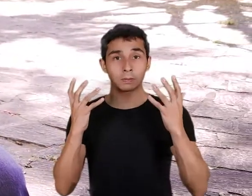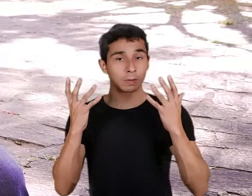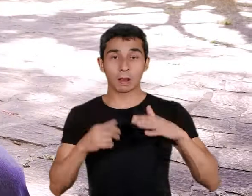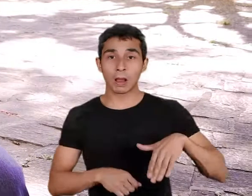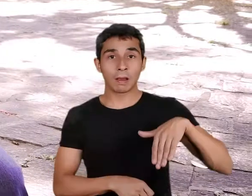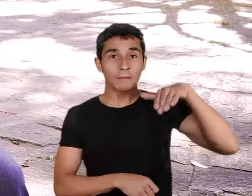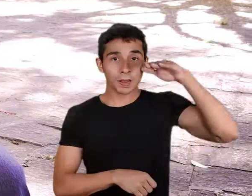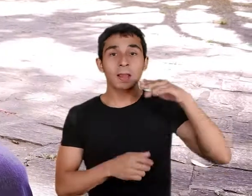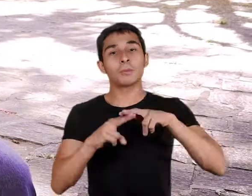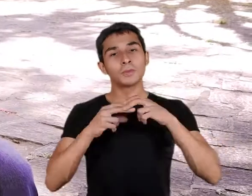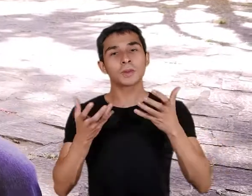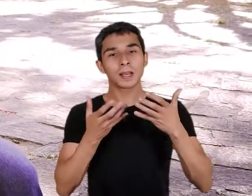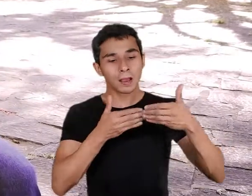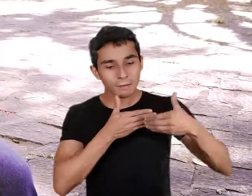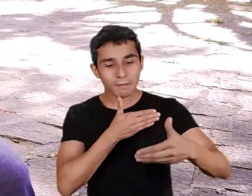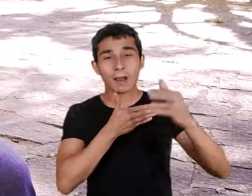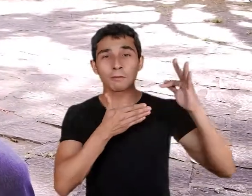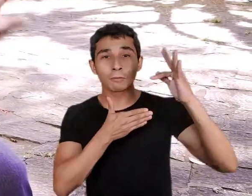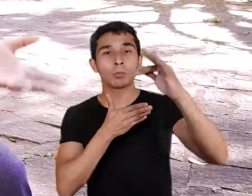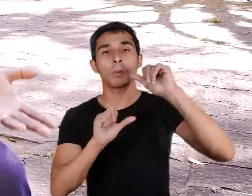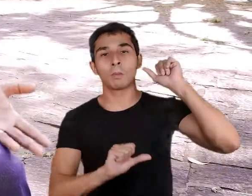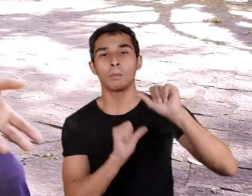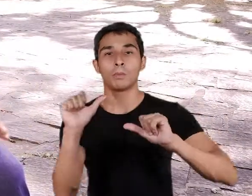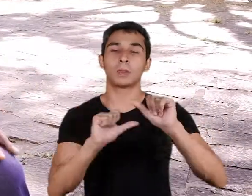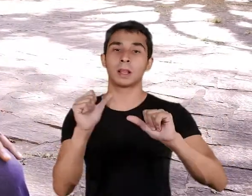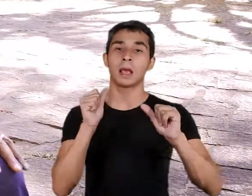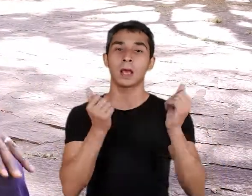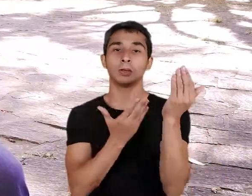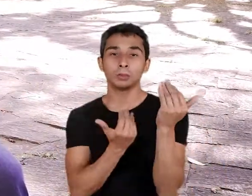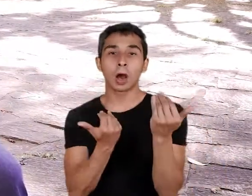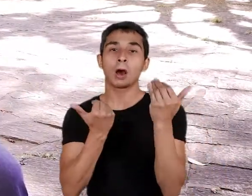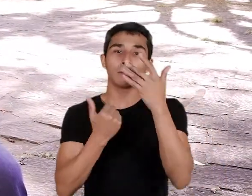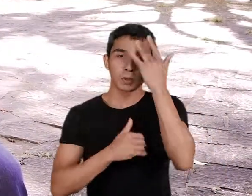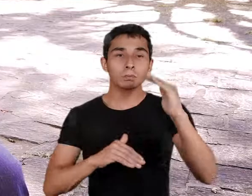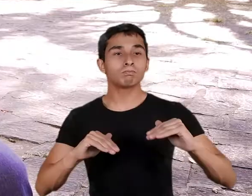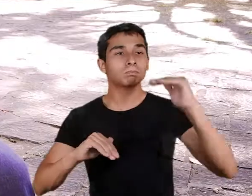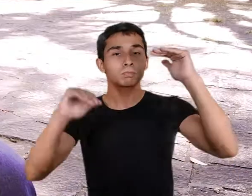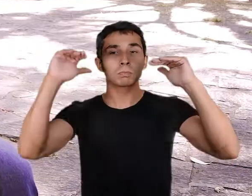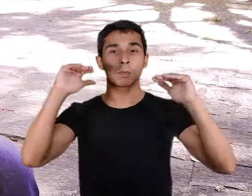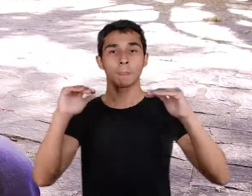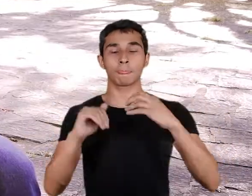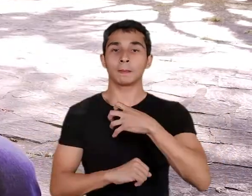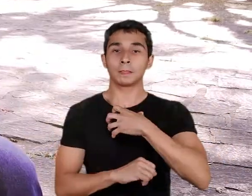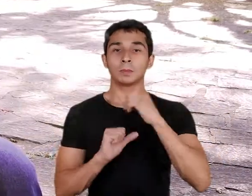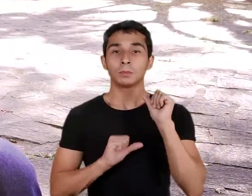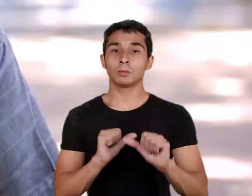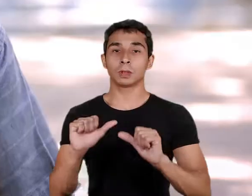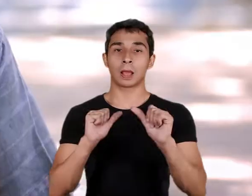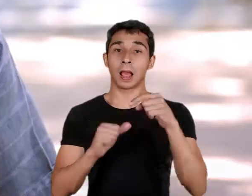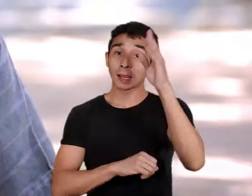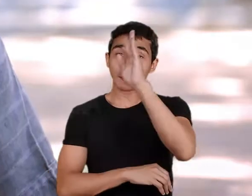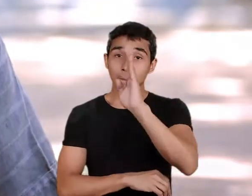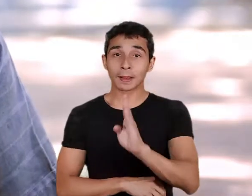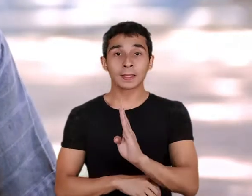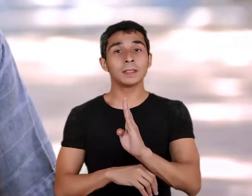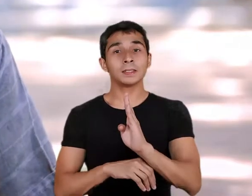que eu gostaria que modificasse para os nossos futuros jovens, para o futuro desse país, né?